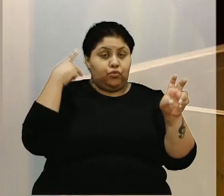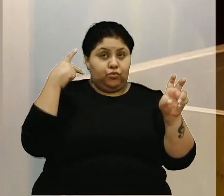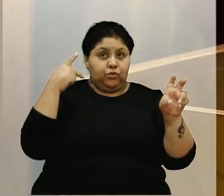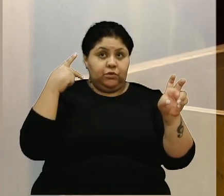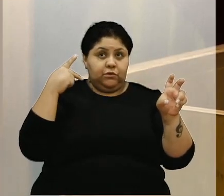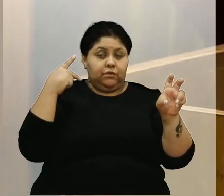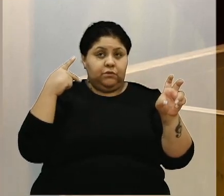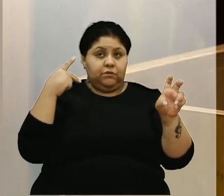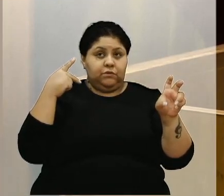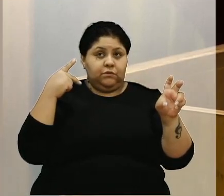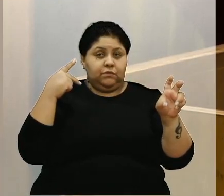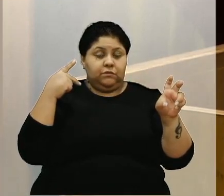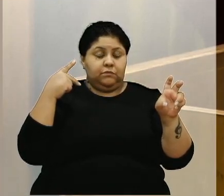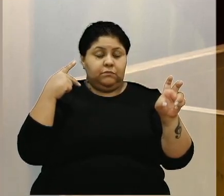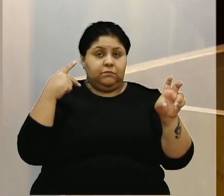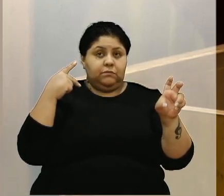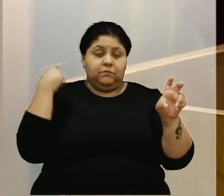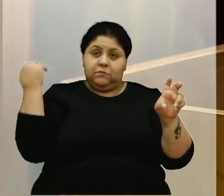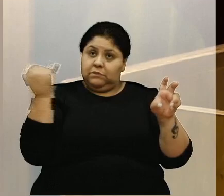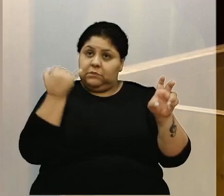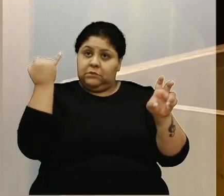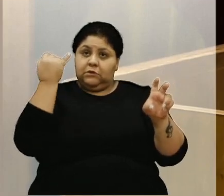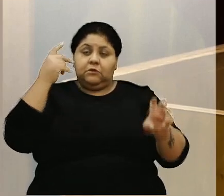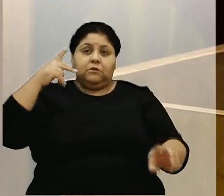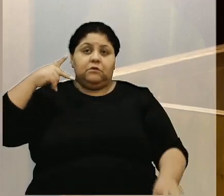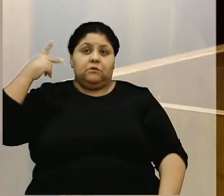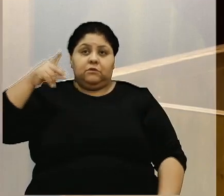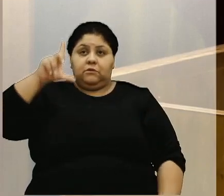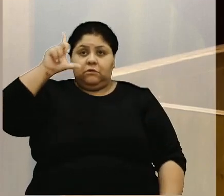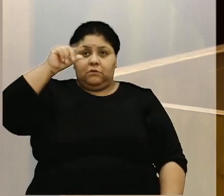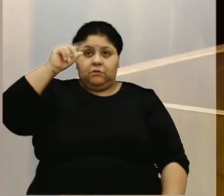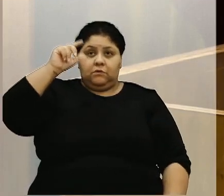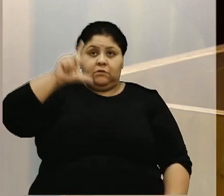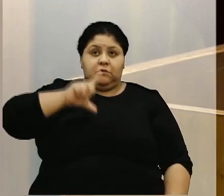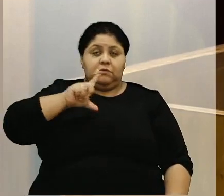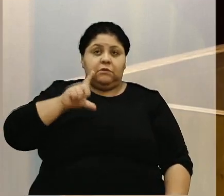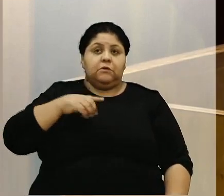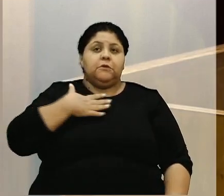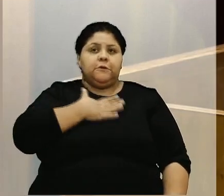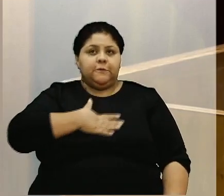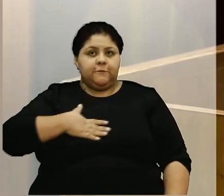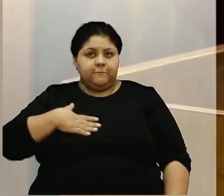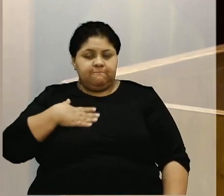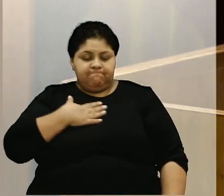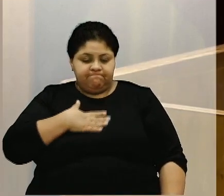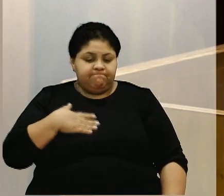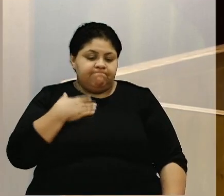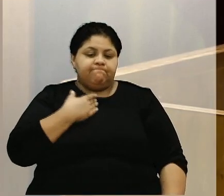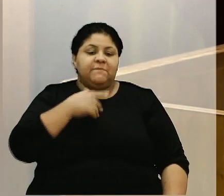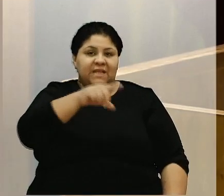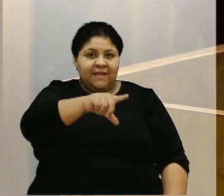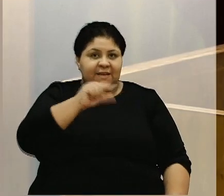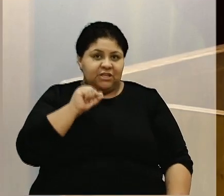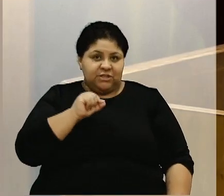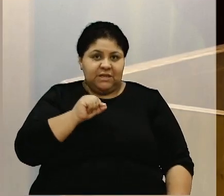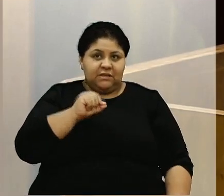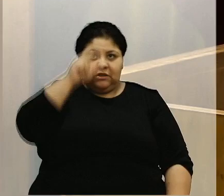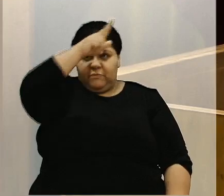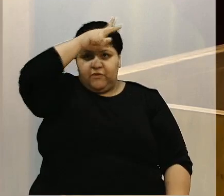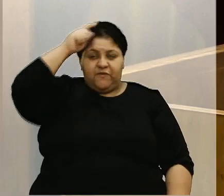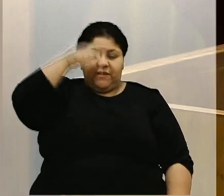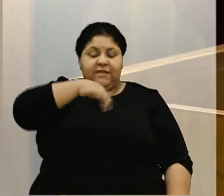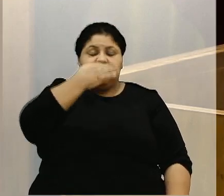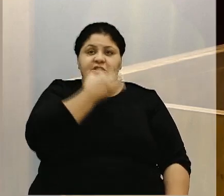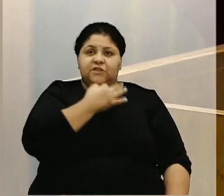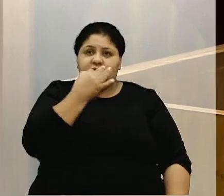Estimado e memorável vereador Scalco, do qual tenho grande estima, do qual é pré-candidato a prefeito de Caxias do Sul, como